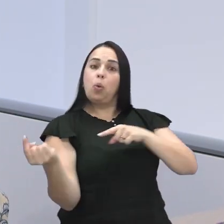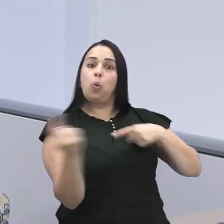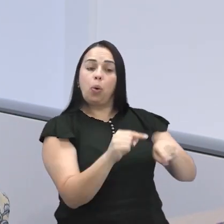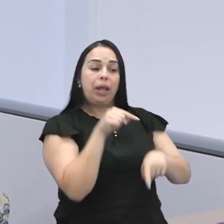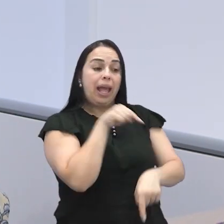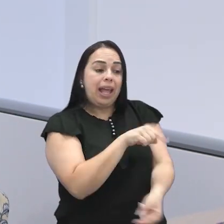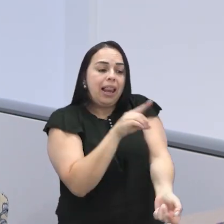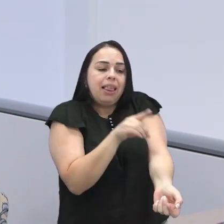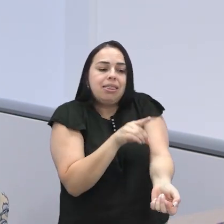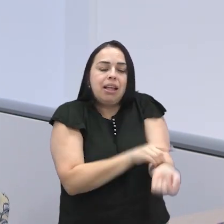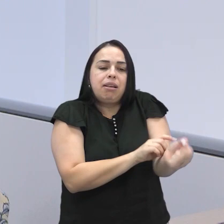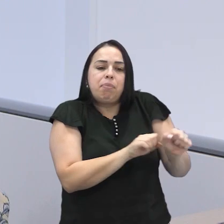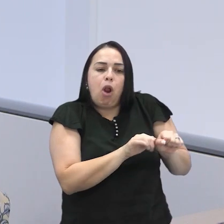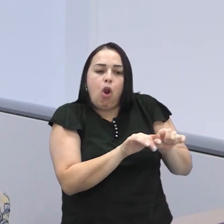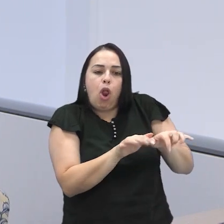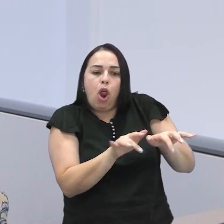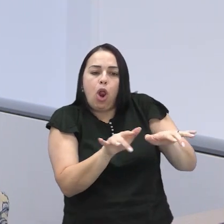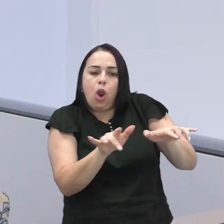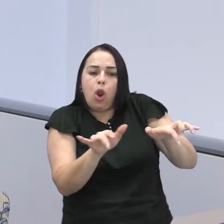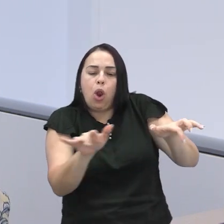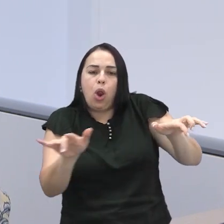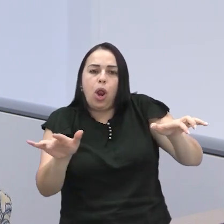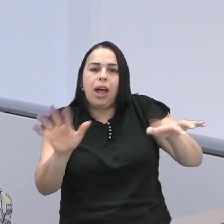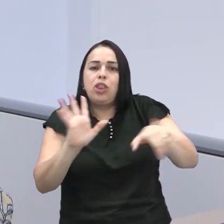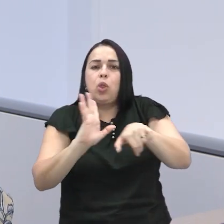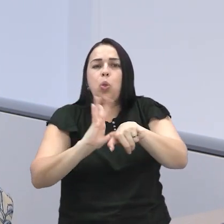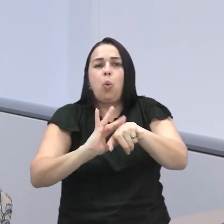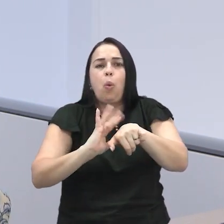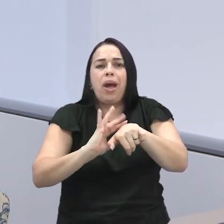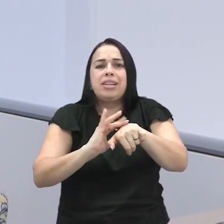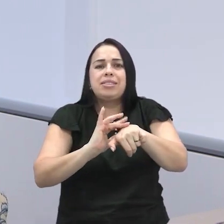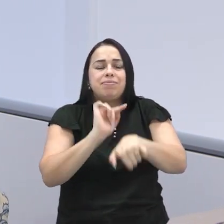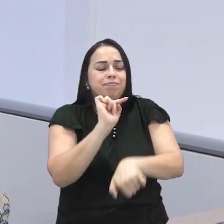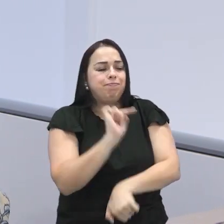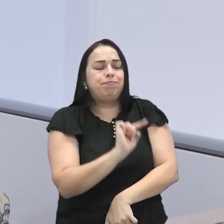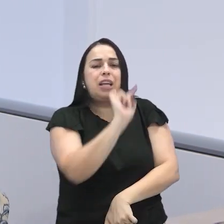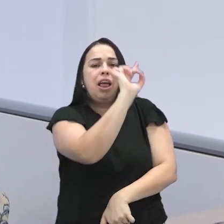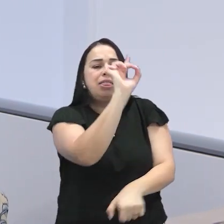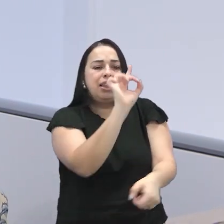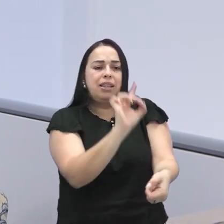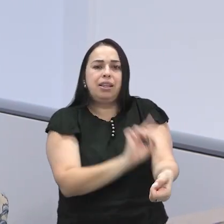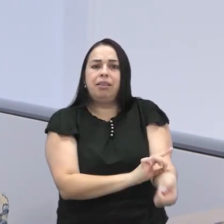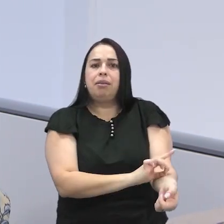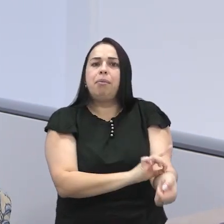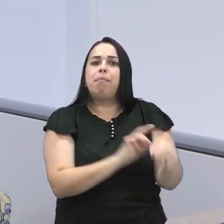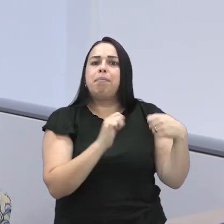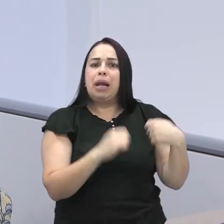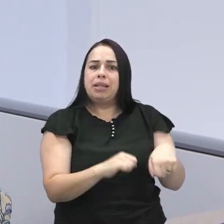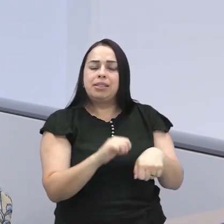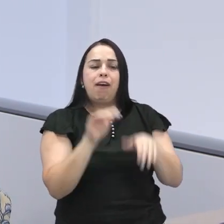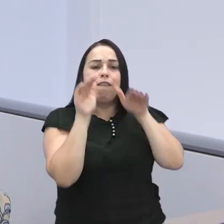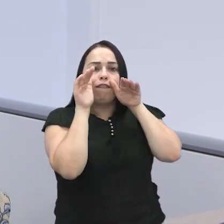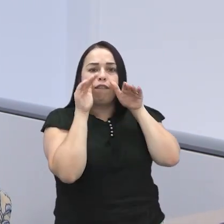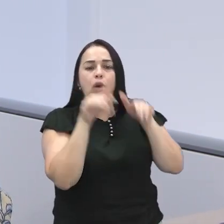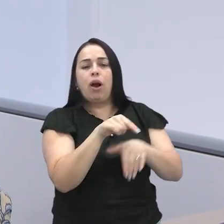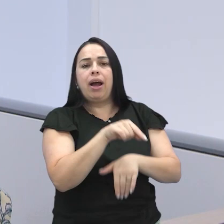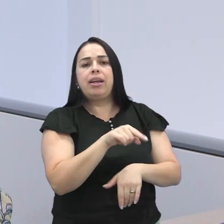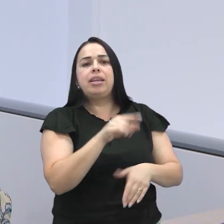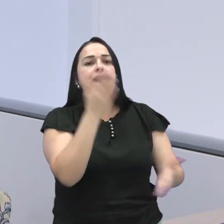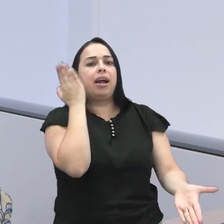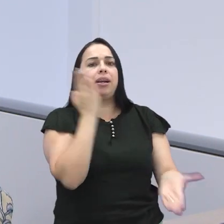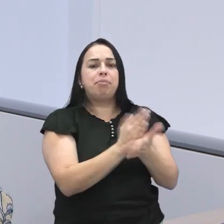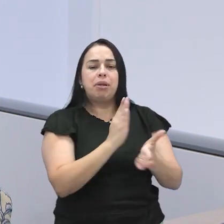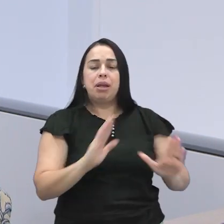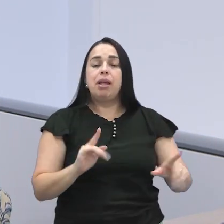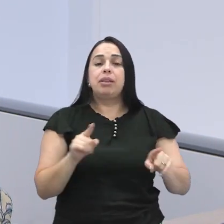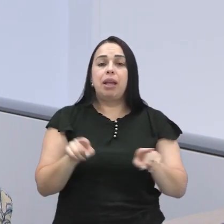o transmissor dessa doença viral aguda, ele é o foco principal nesse momento que a